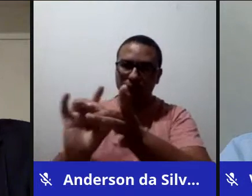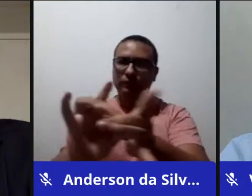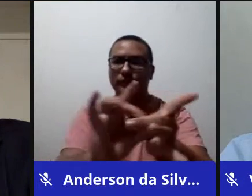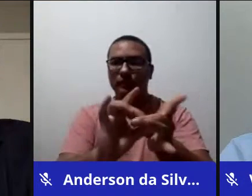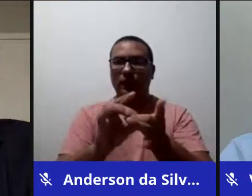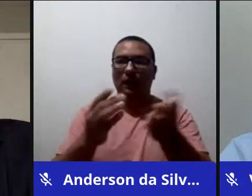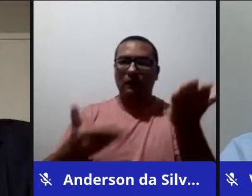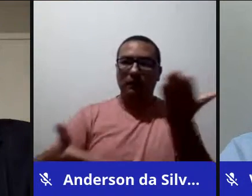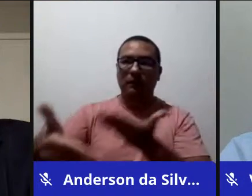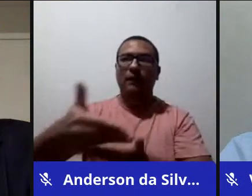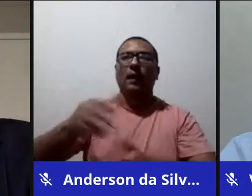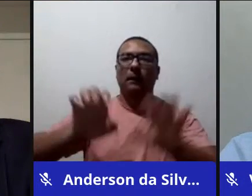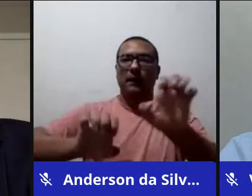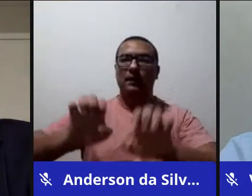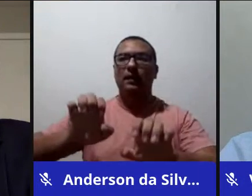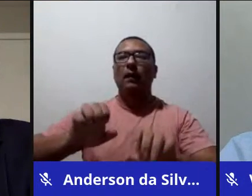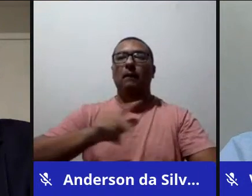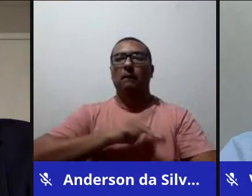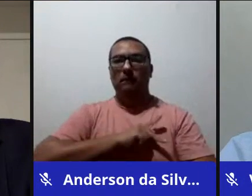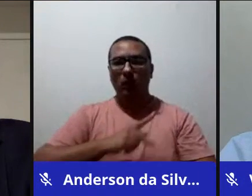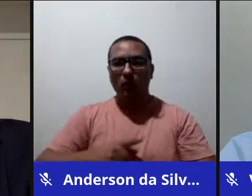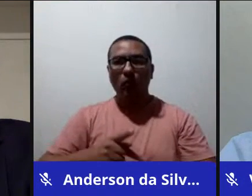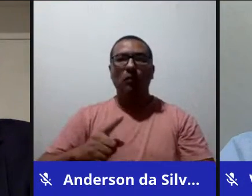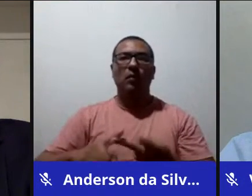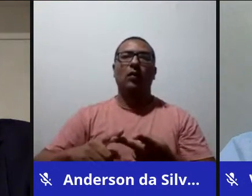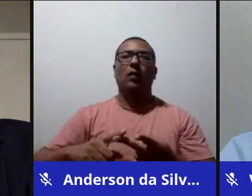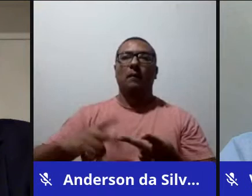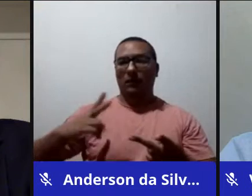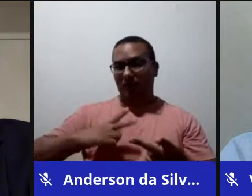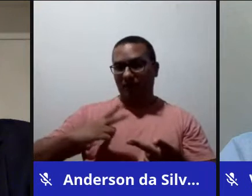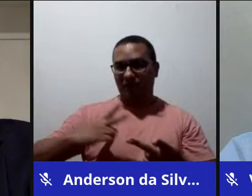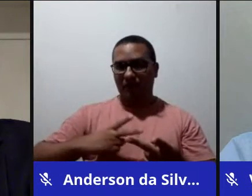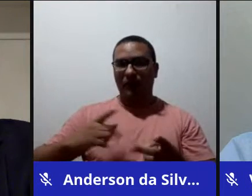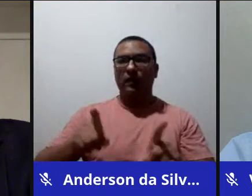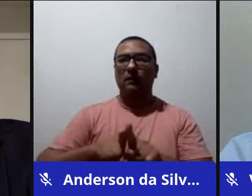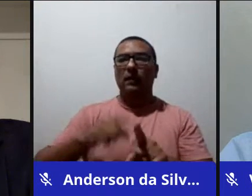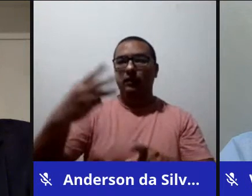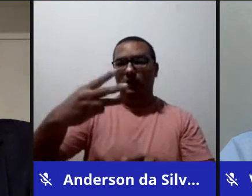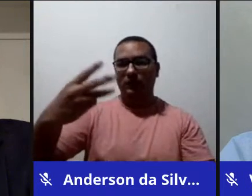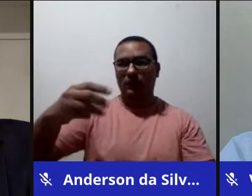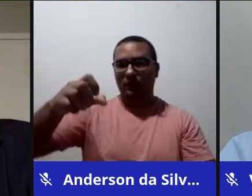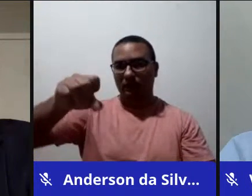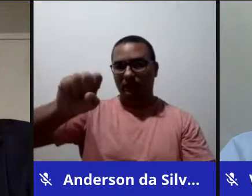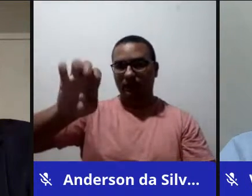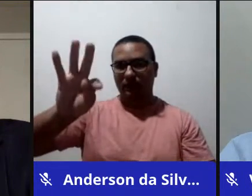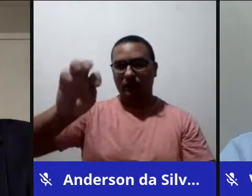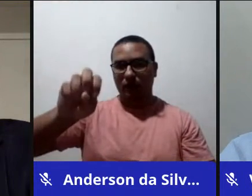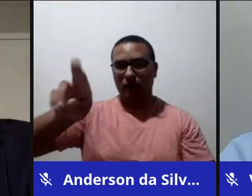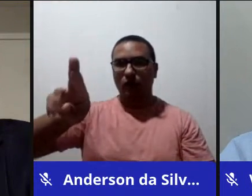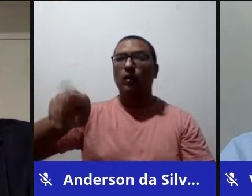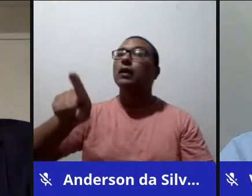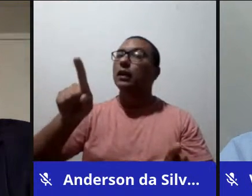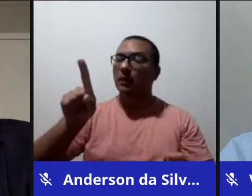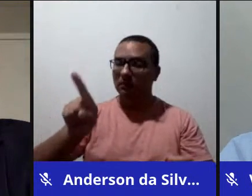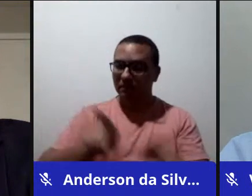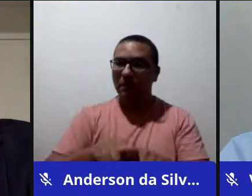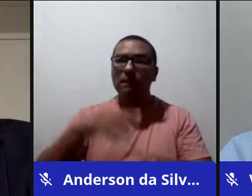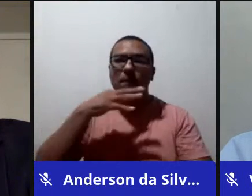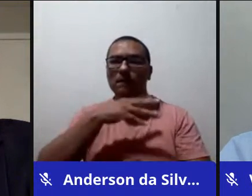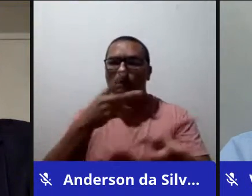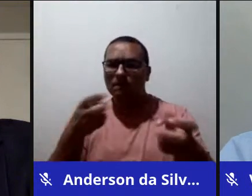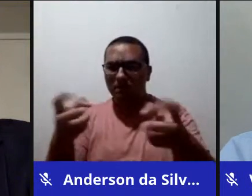das organizações públicas, privadas, do terceiro setor, né? Porque a gente entende, de fato, essa importância,